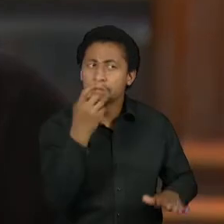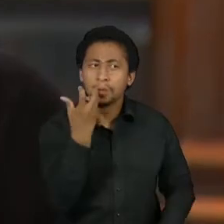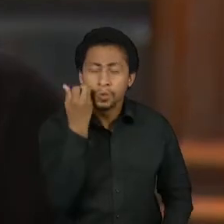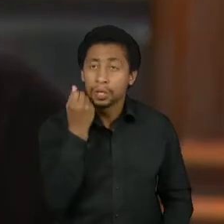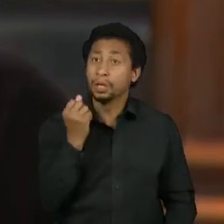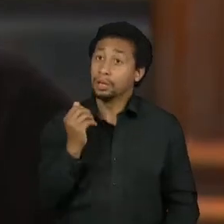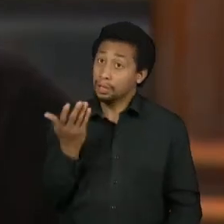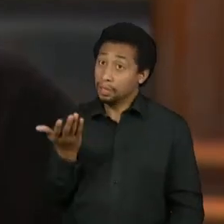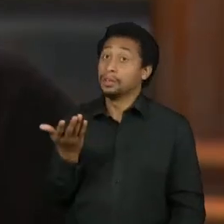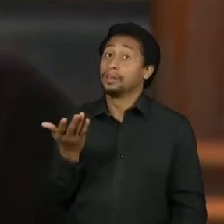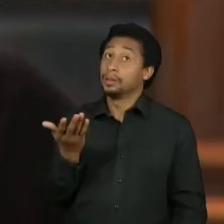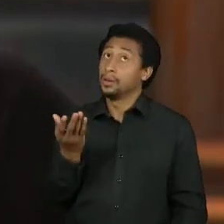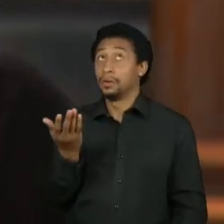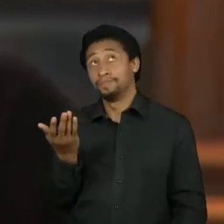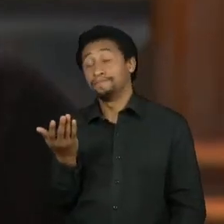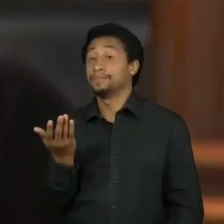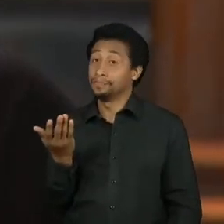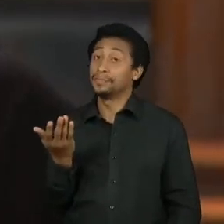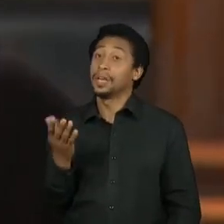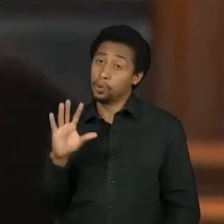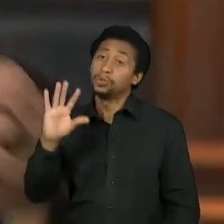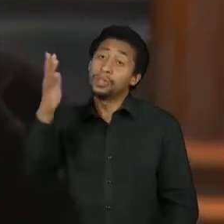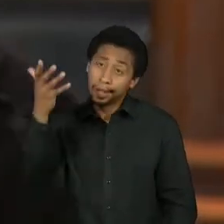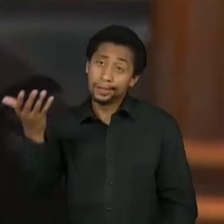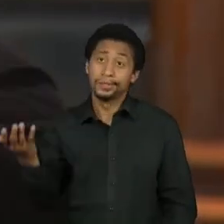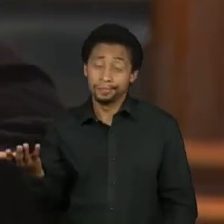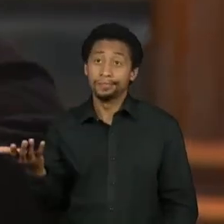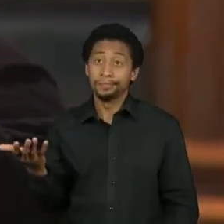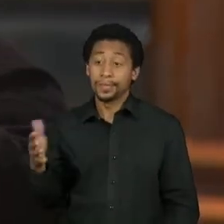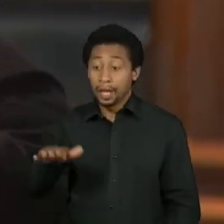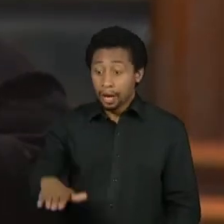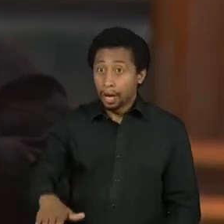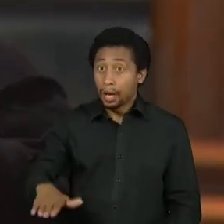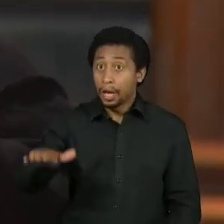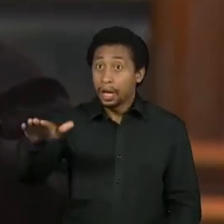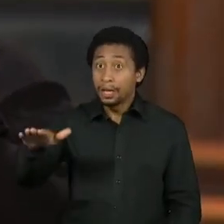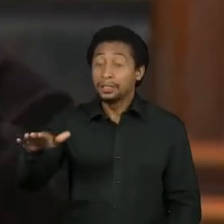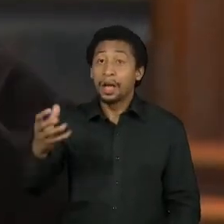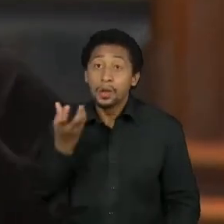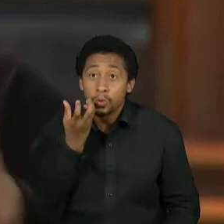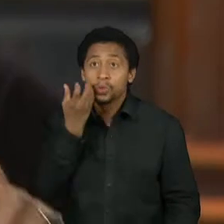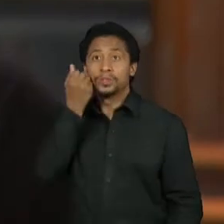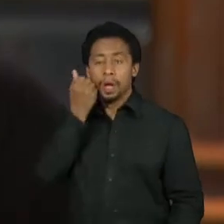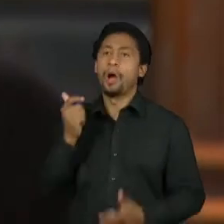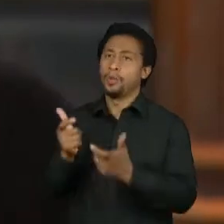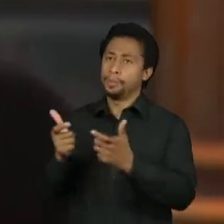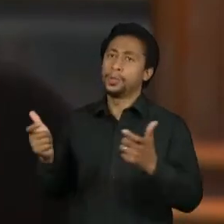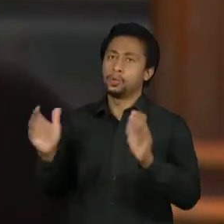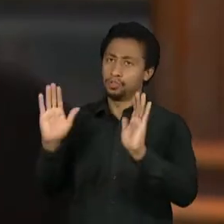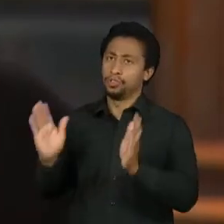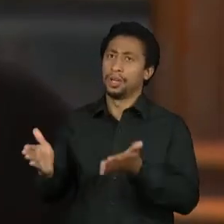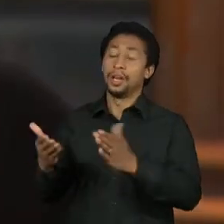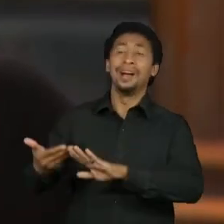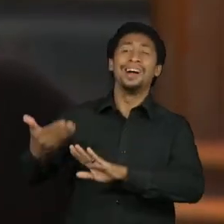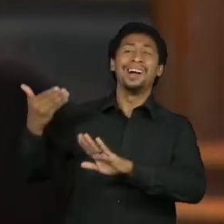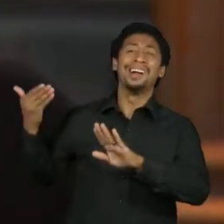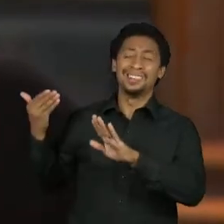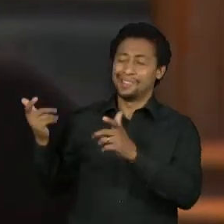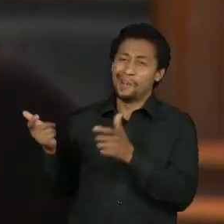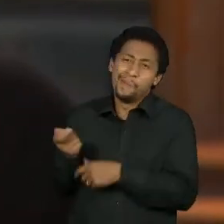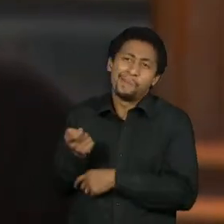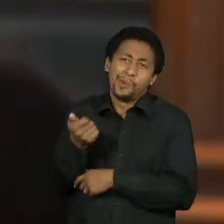em comum é a adoção tardia ela é hoje já melhorou um pouco mas ela era traço de estatística